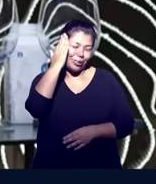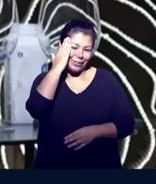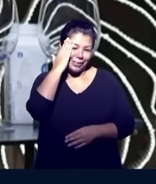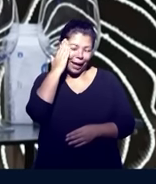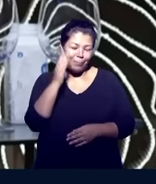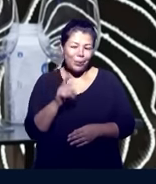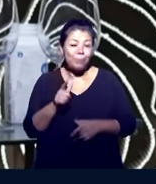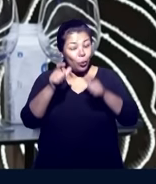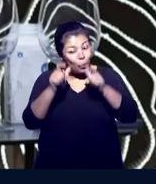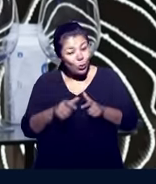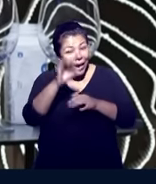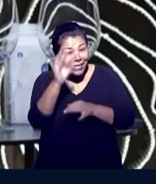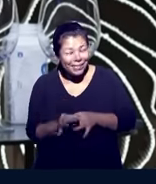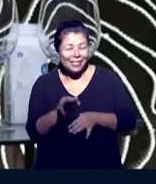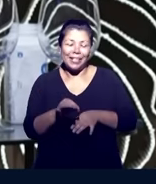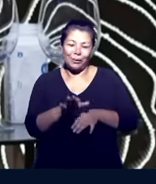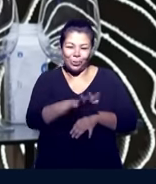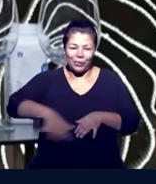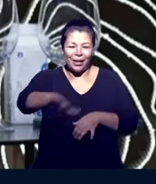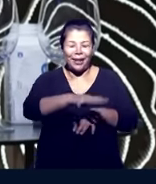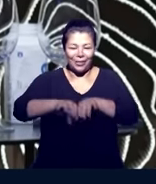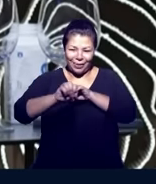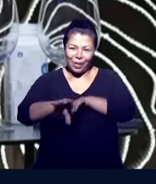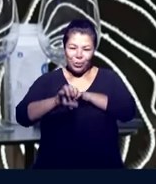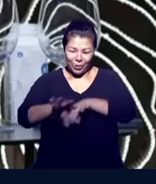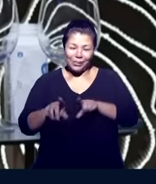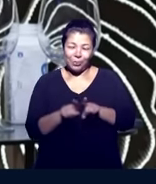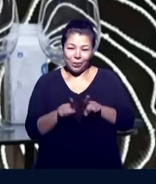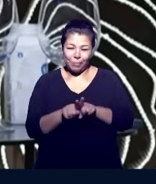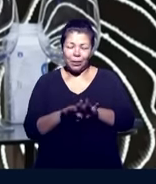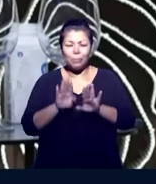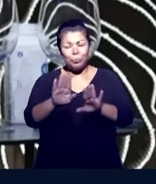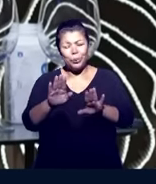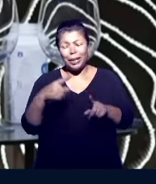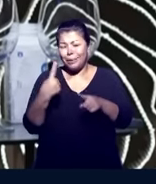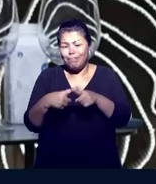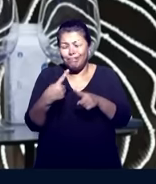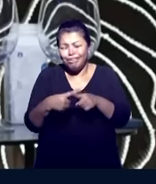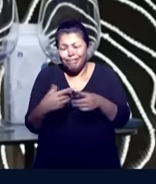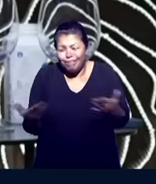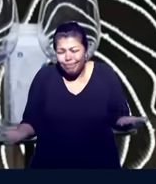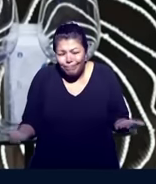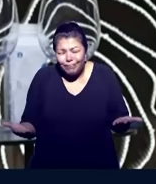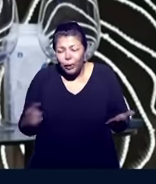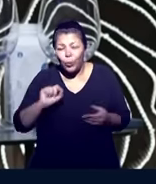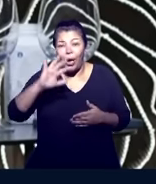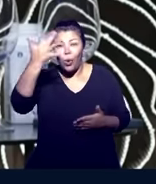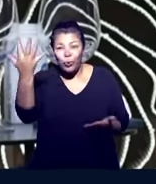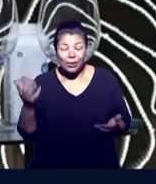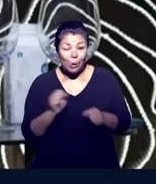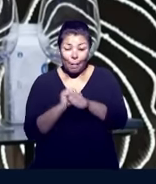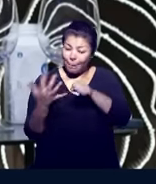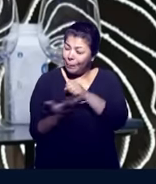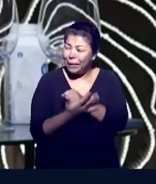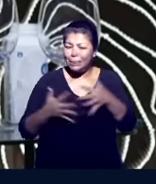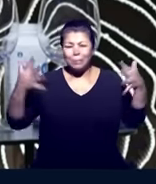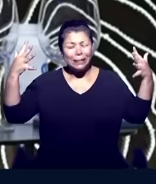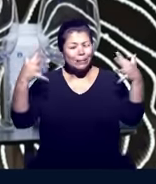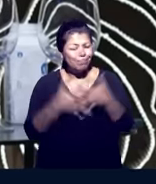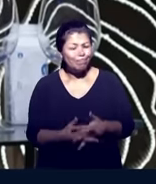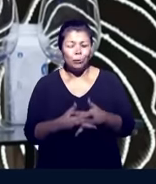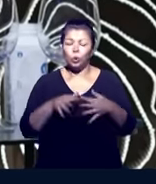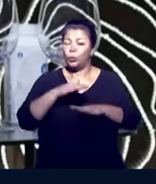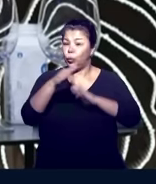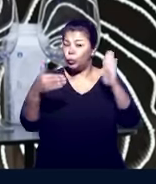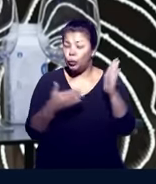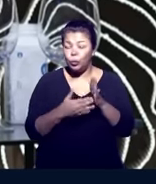e porque o fundamental ele tá reagindo a pandemia atrapalhou tudo mas vamos pré-pandemia o fundamental